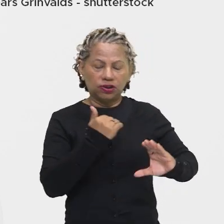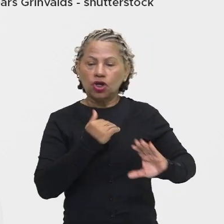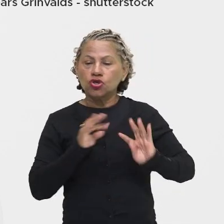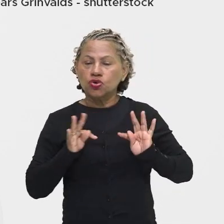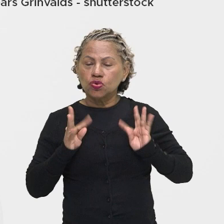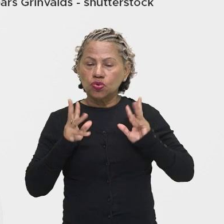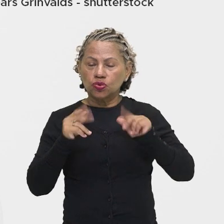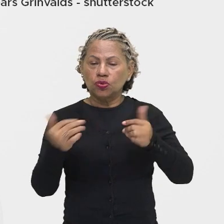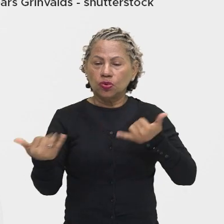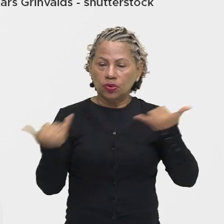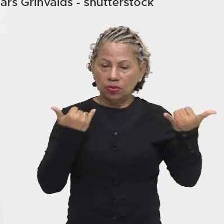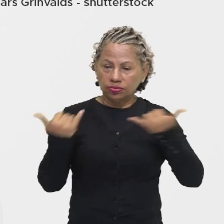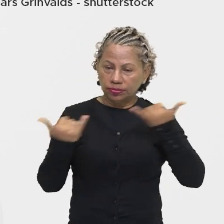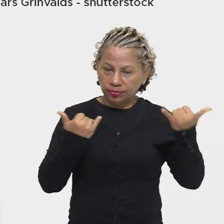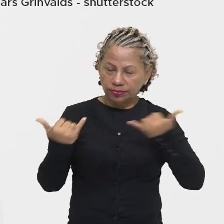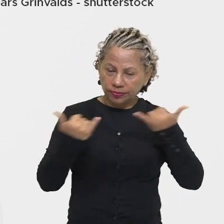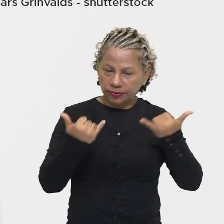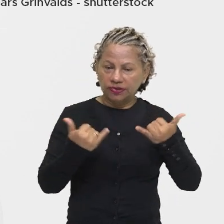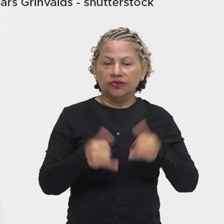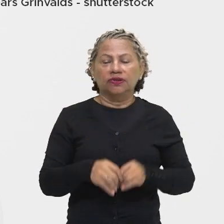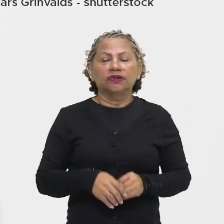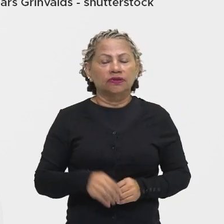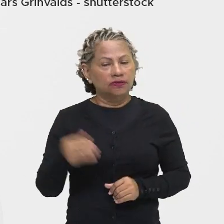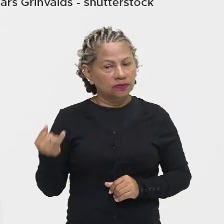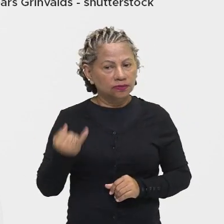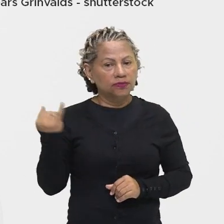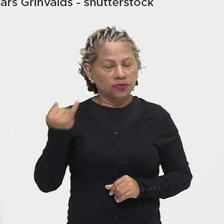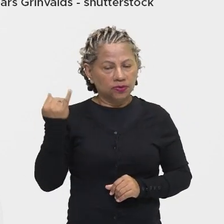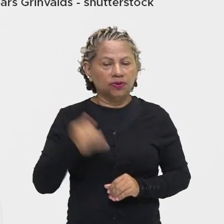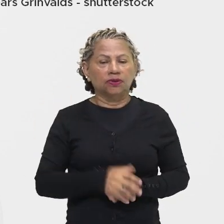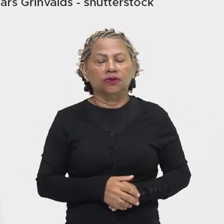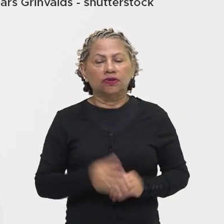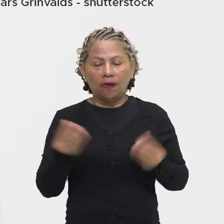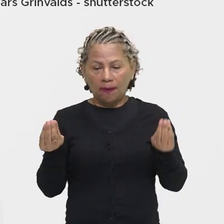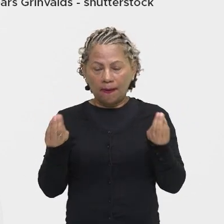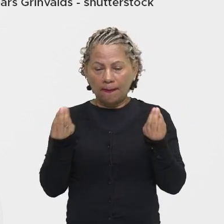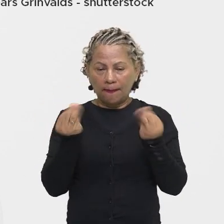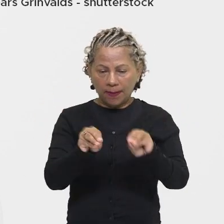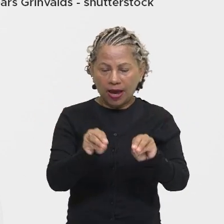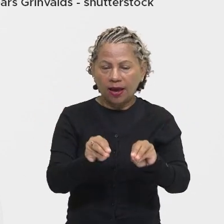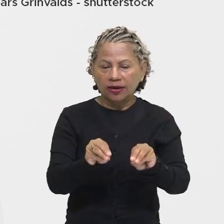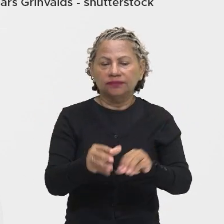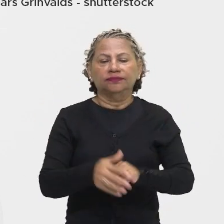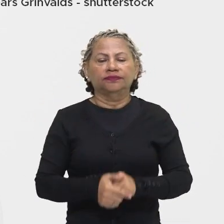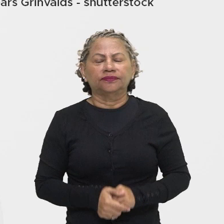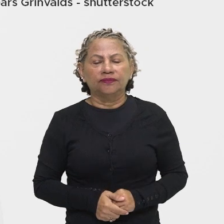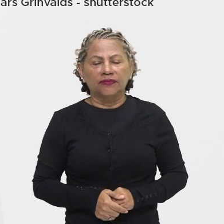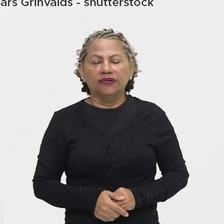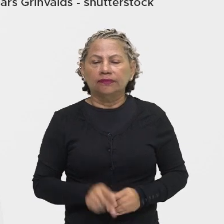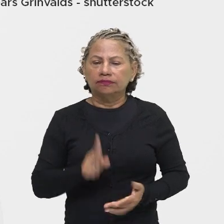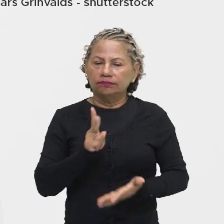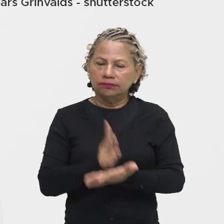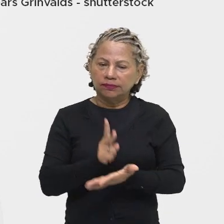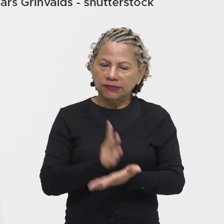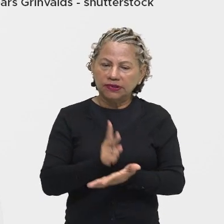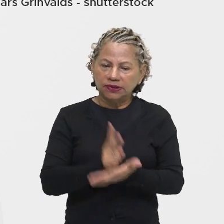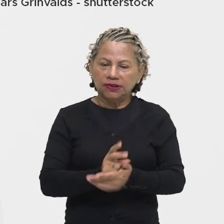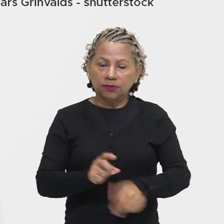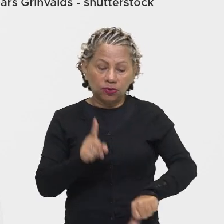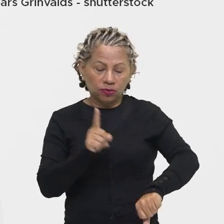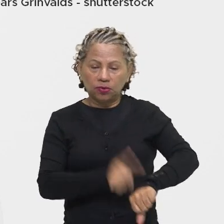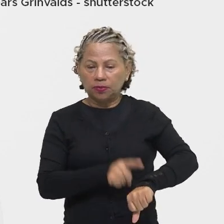os tweets que forem postados, sempre em ordem cronológica. O mesmo não acontece